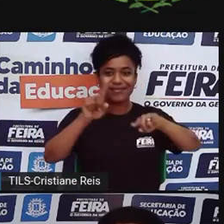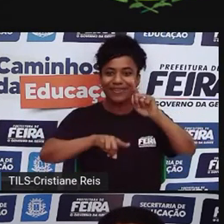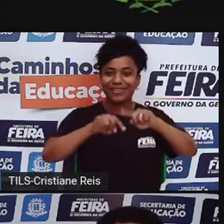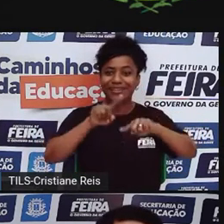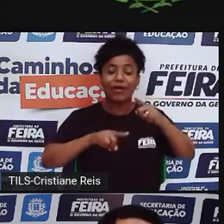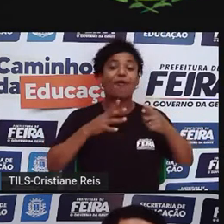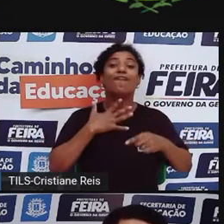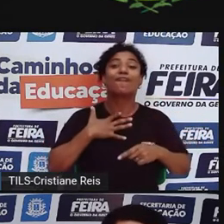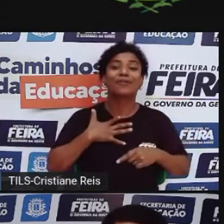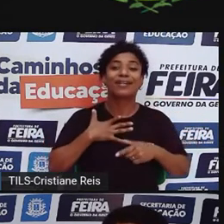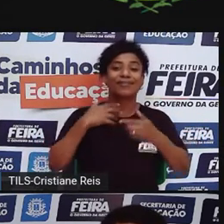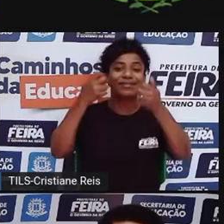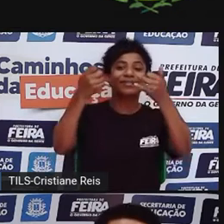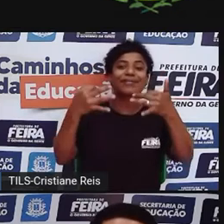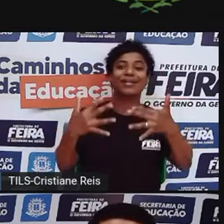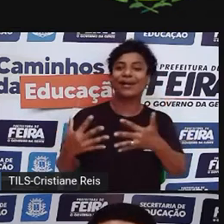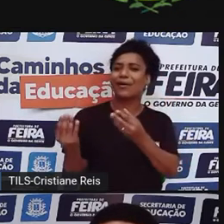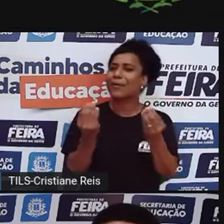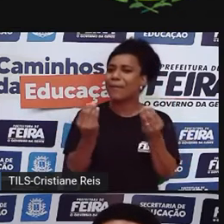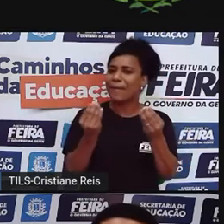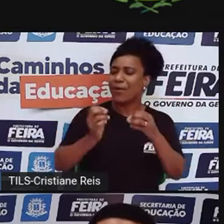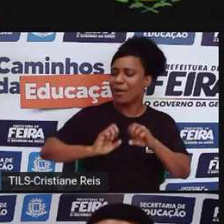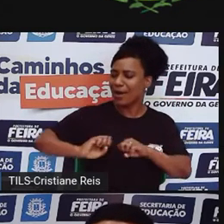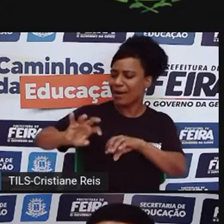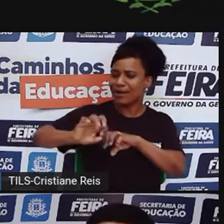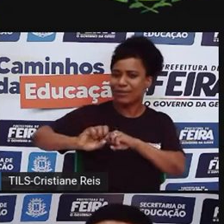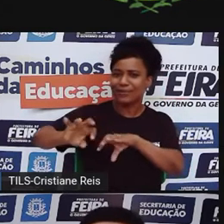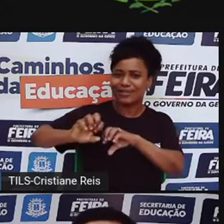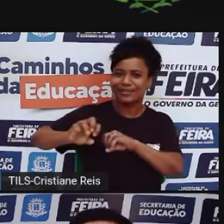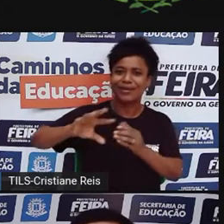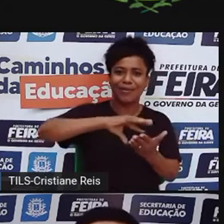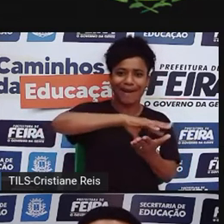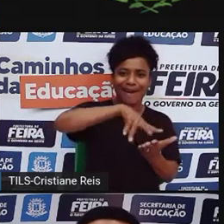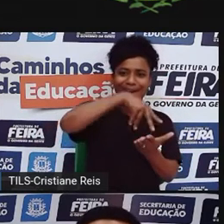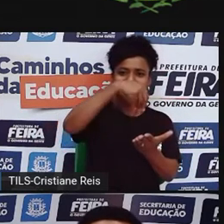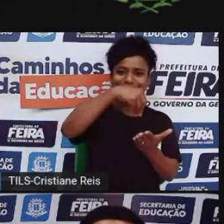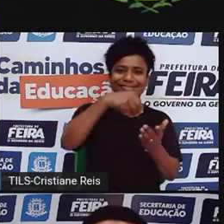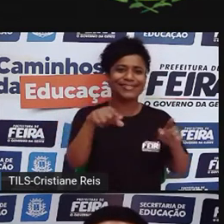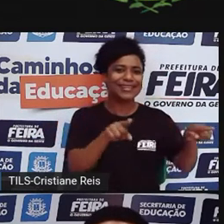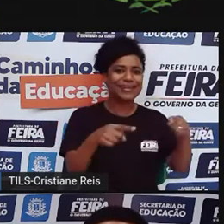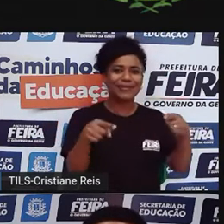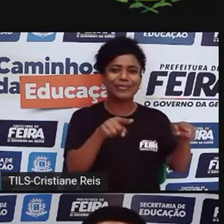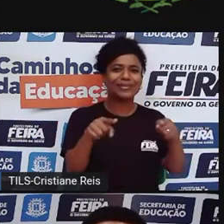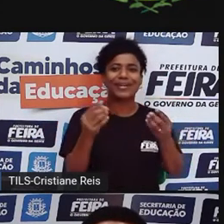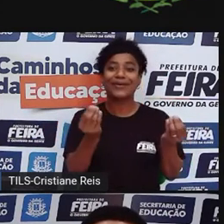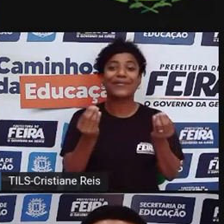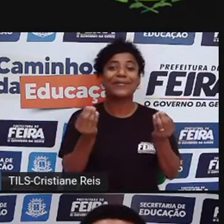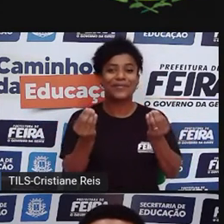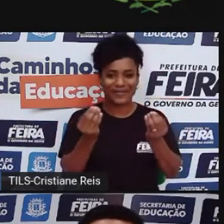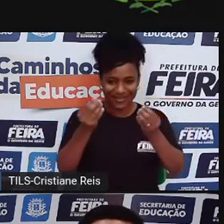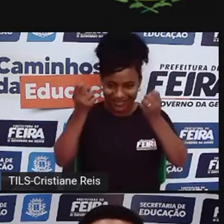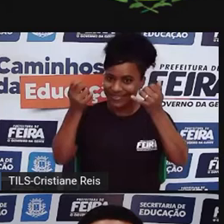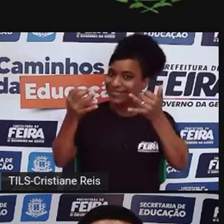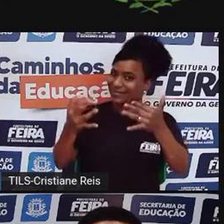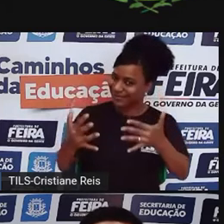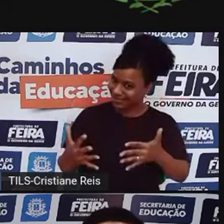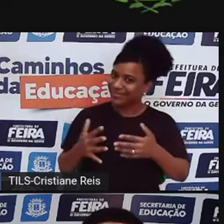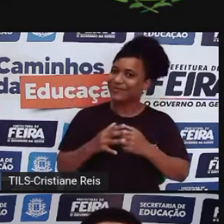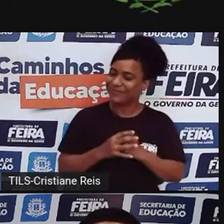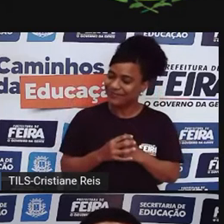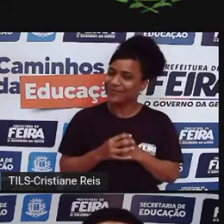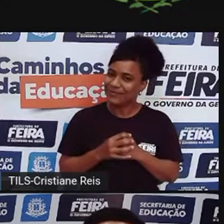essa sua trajetória na educação, no artesanato e na música. Bem, minha trajetória na música é